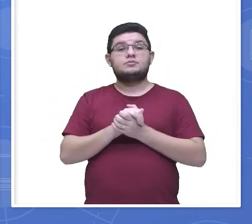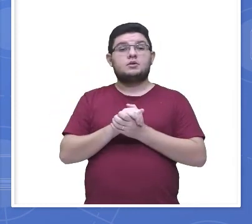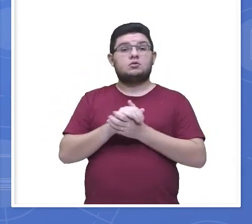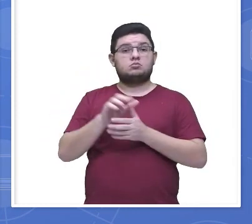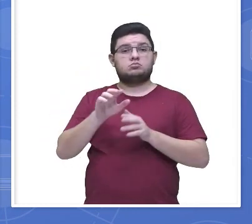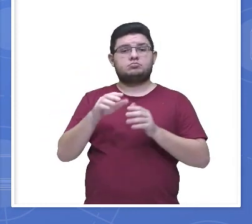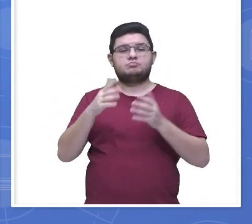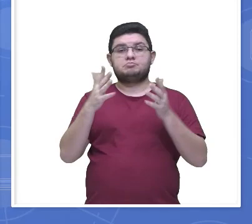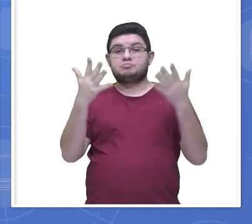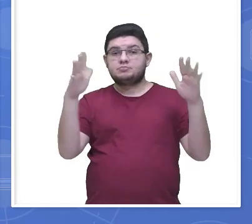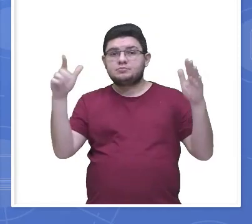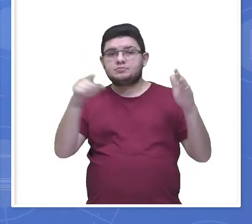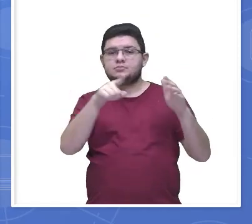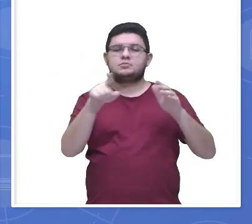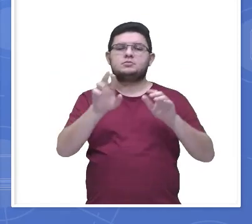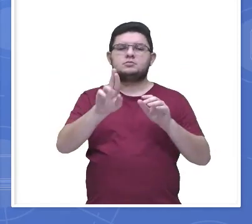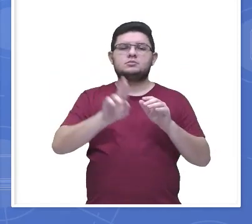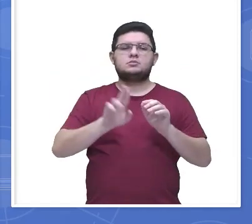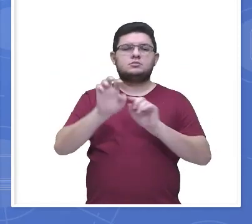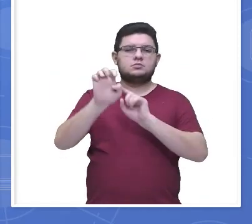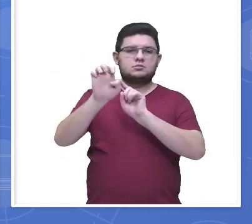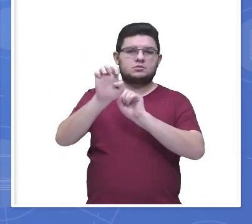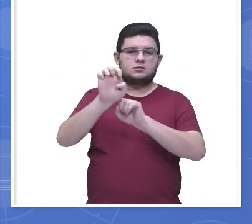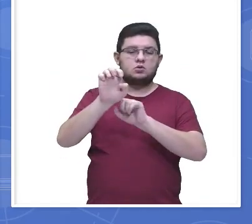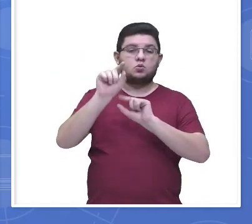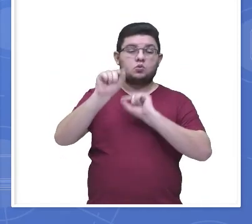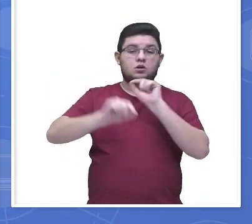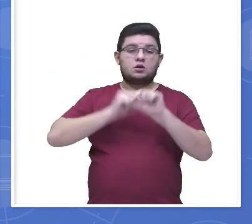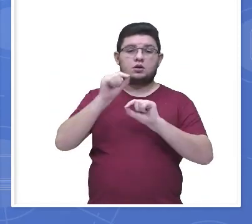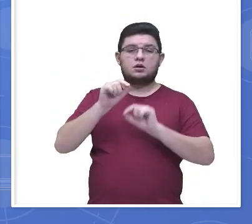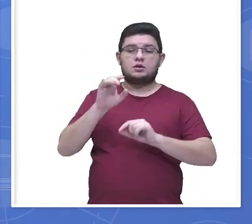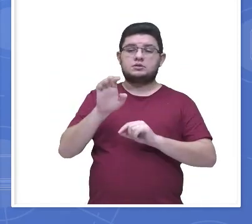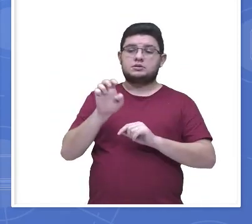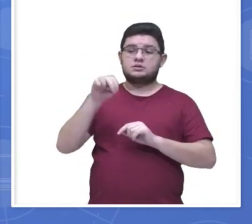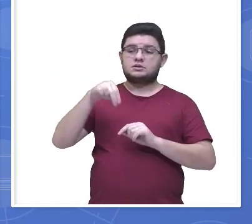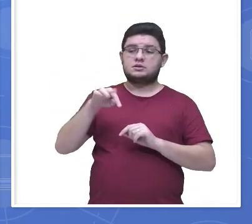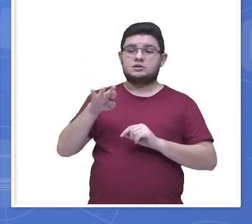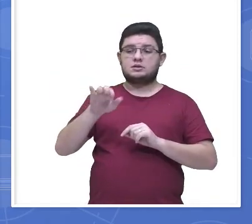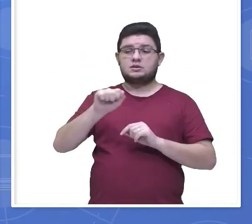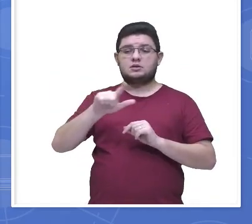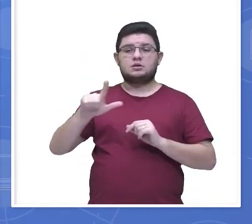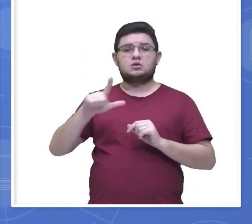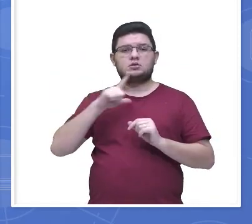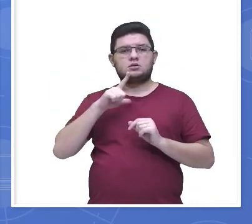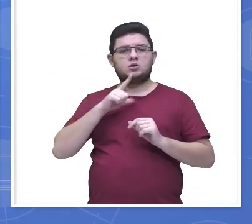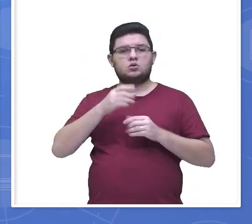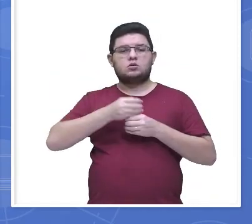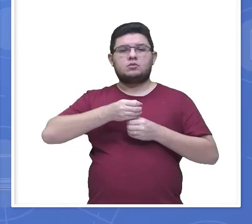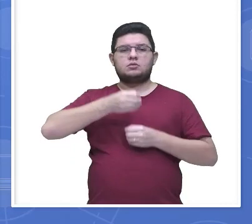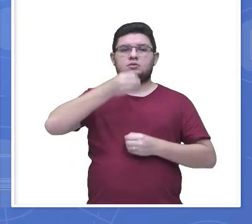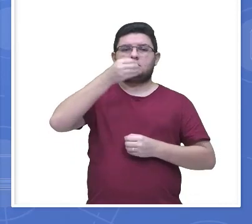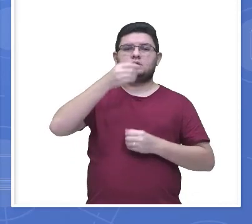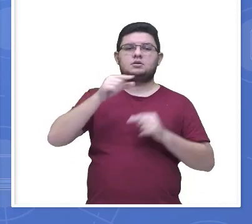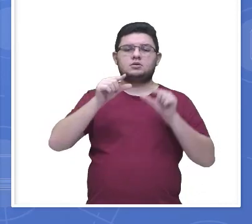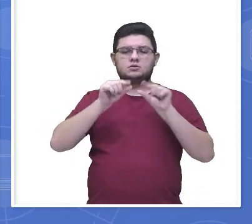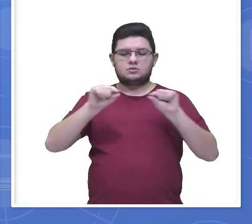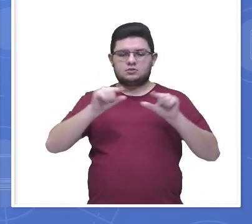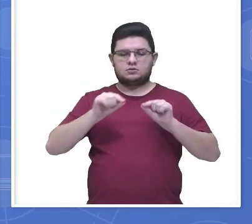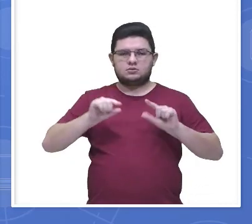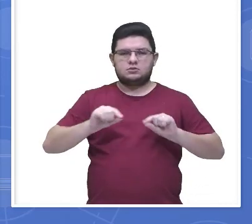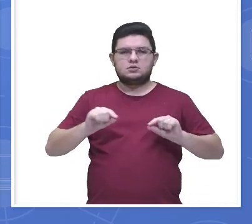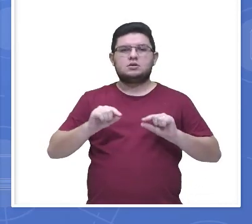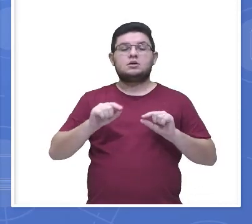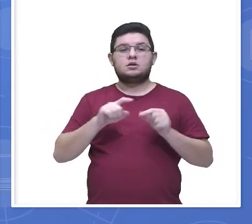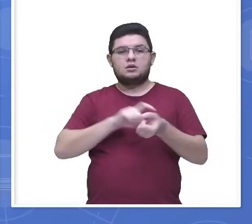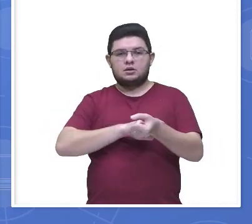nosso sistema nervoso central, né, é constituído ali pelo encéfalo e a medula espinhal, respondendo a